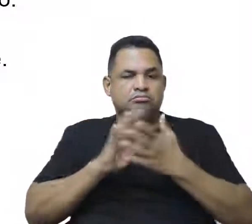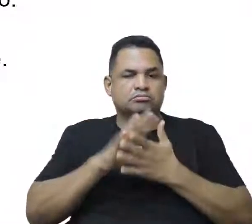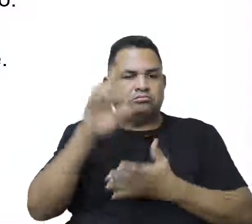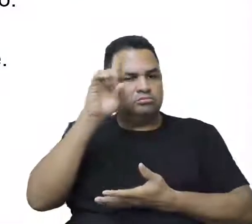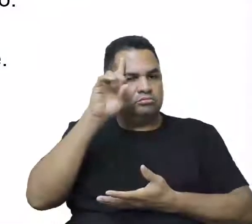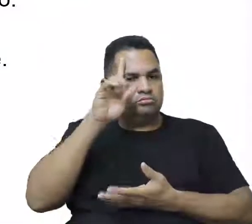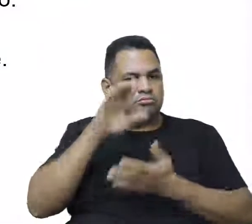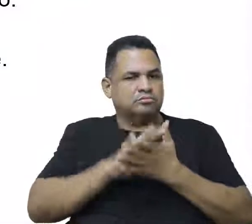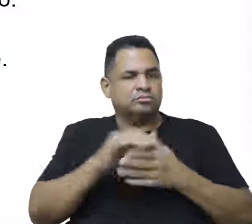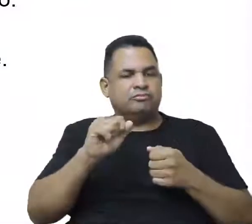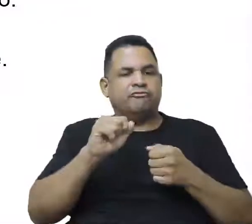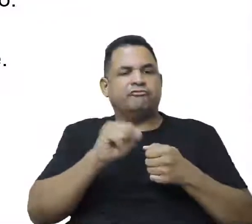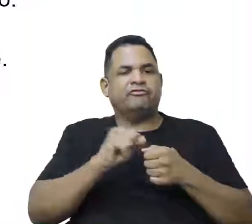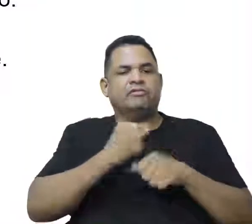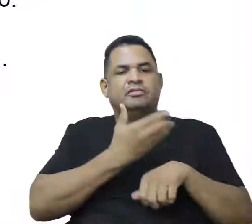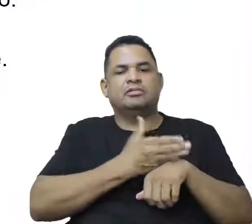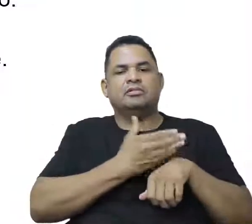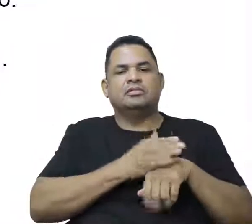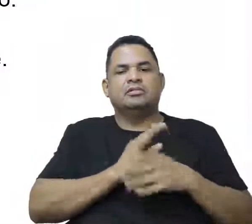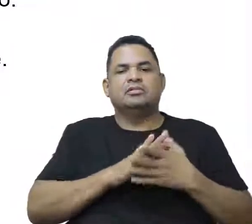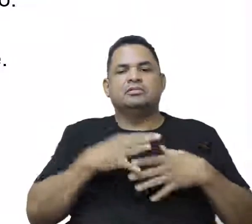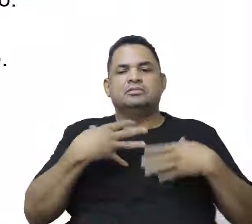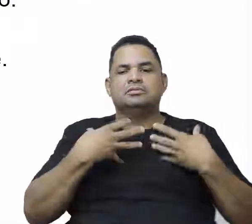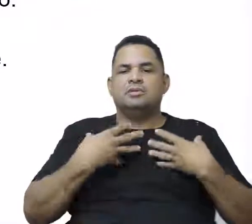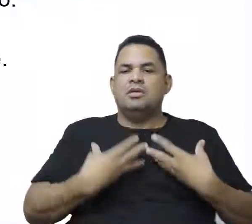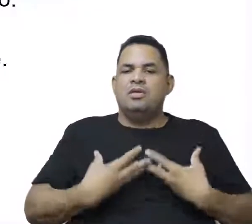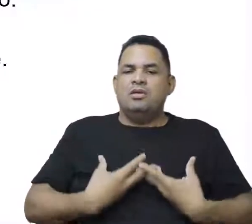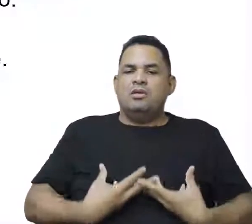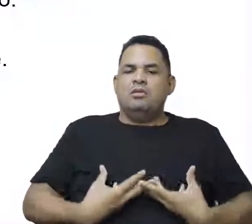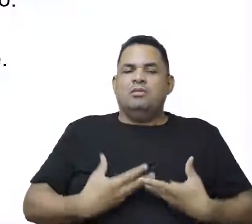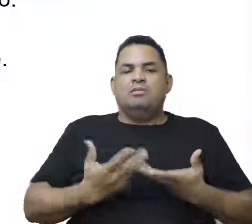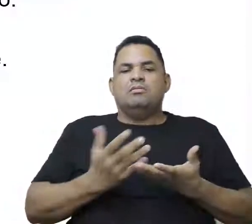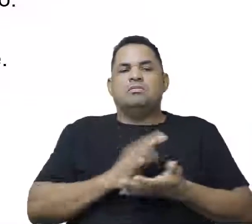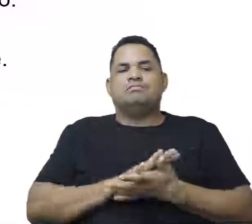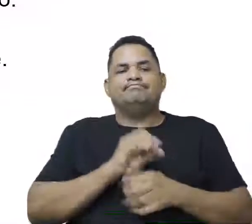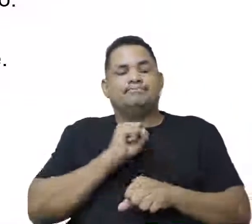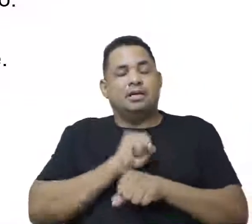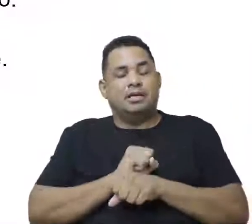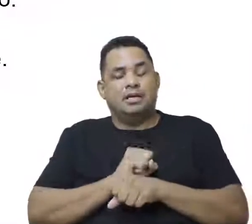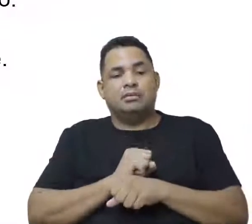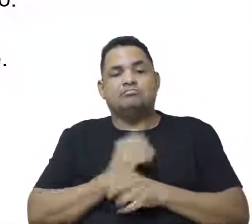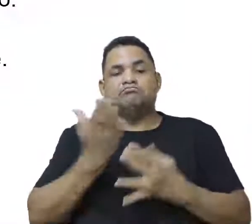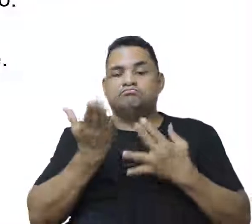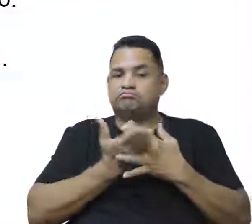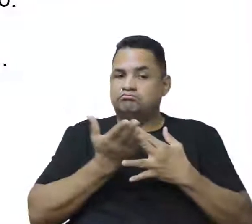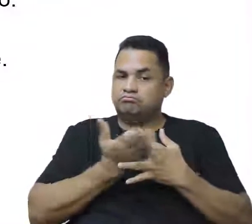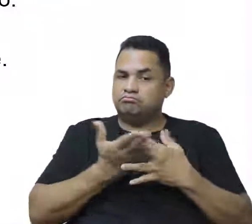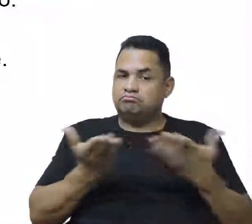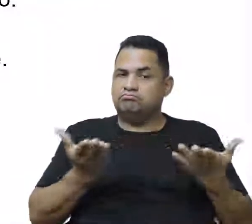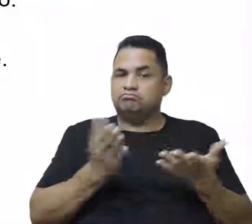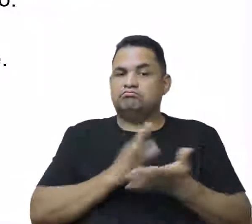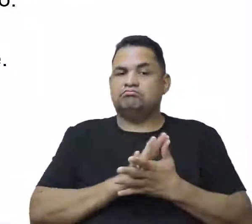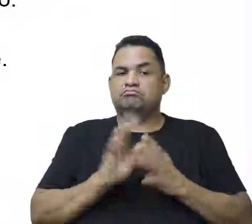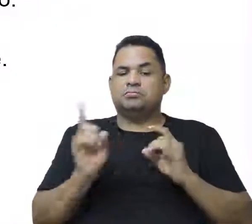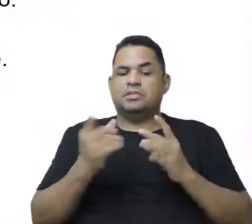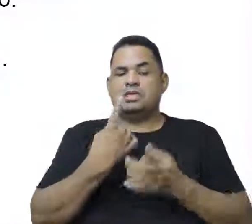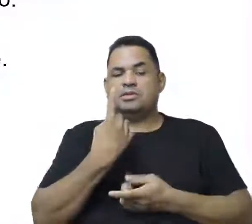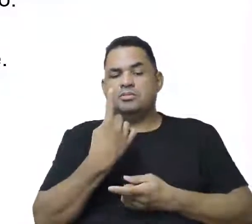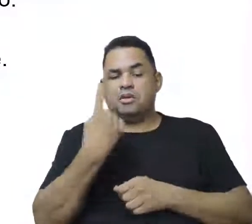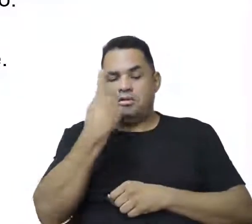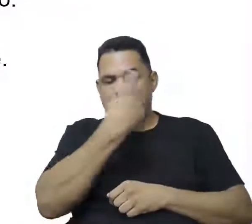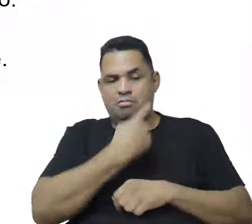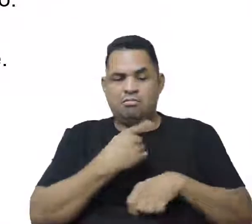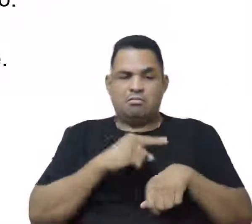diárias, faça exercícios físicos para relaxar e aliviar as tensões, dá uma pausa, né, prof? Uma pausa a cada 1